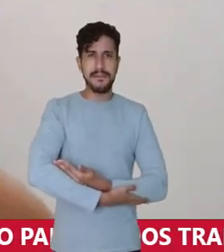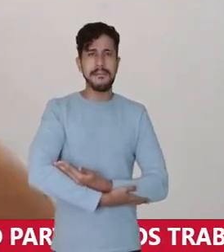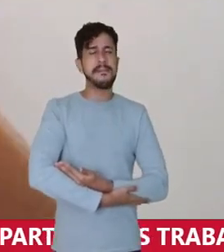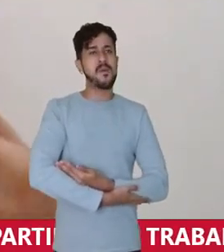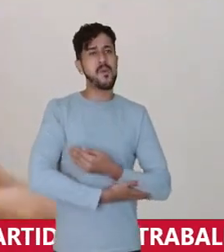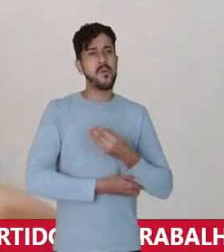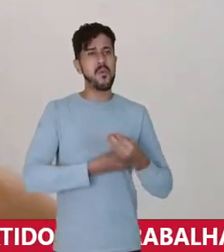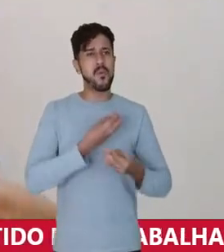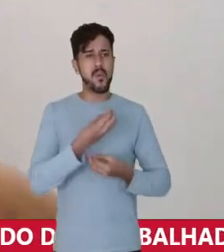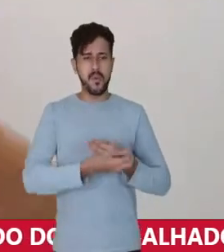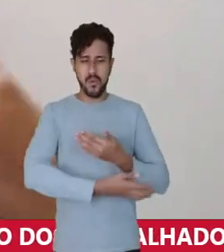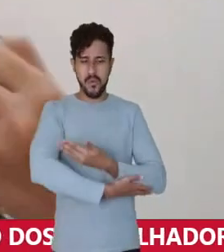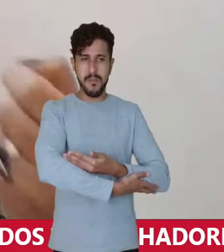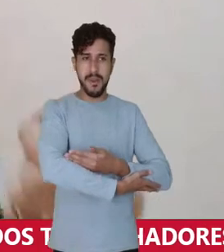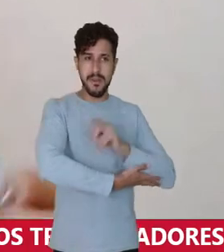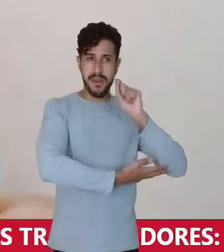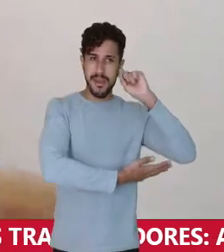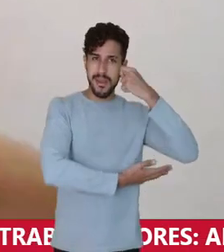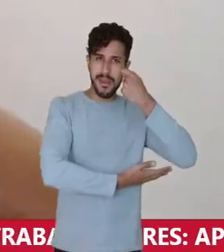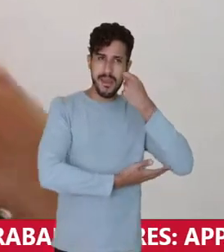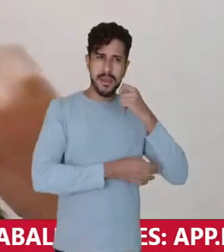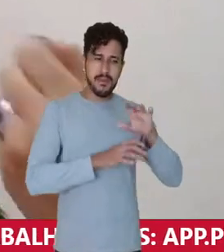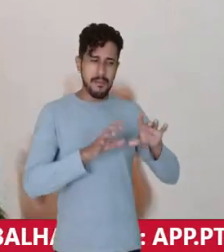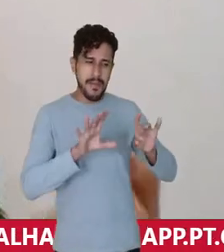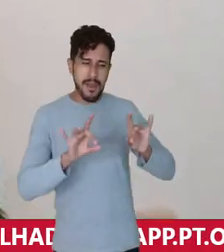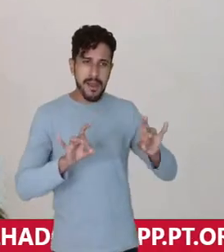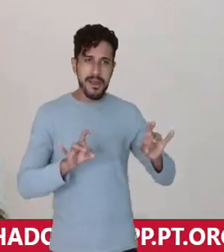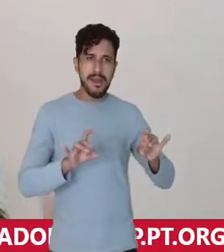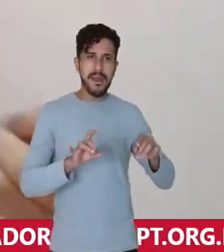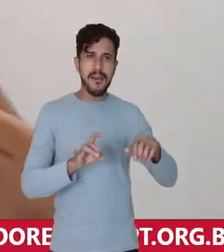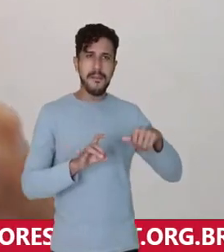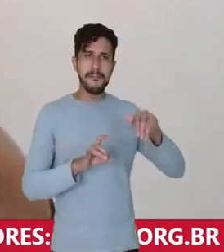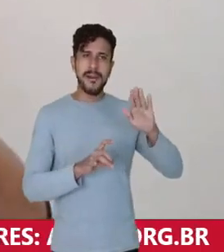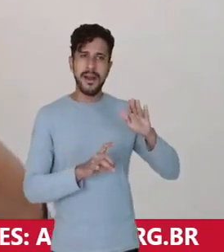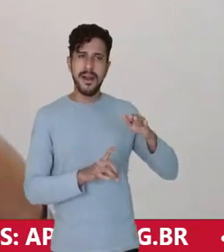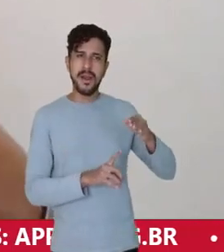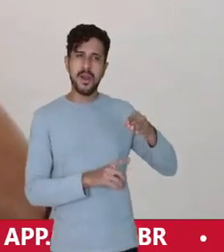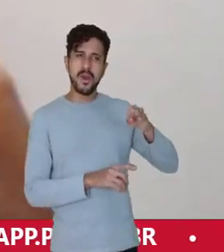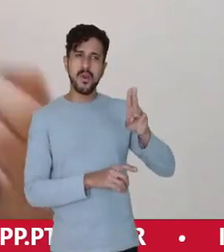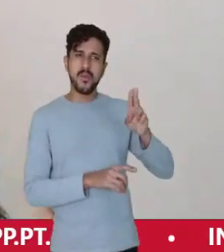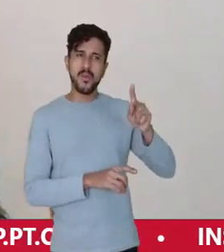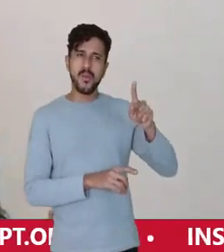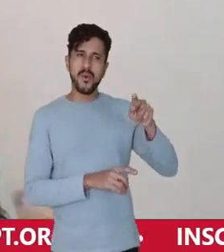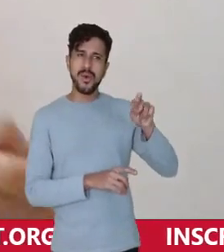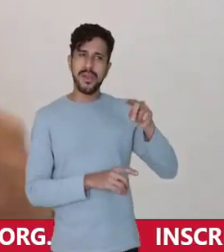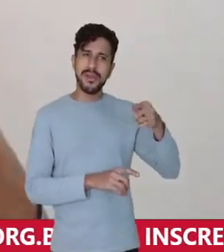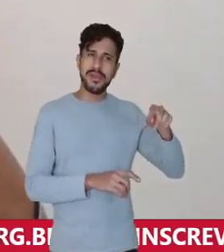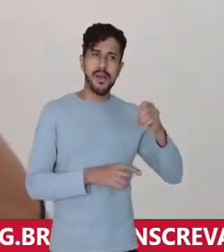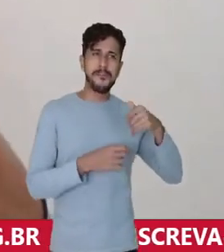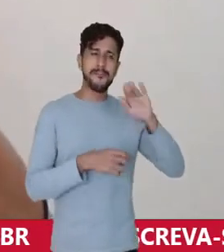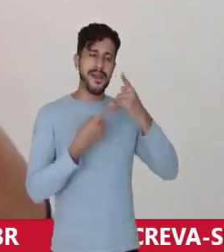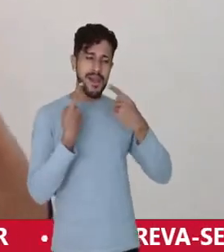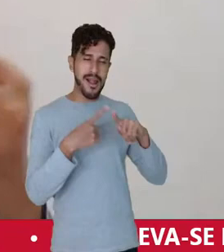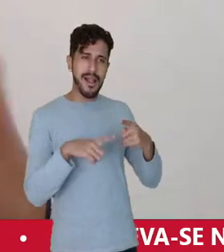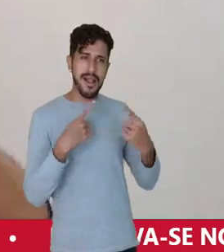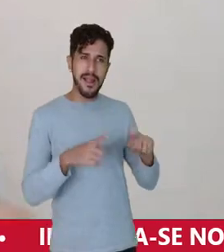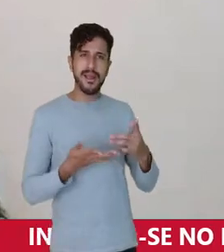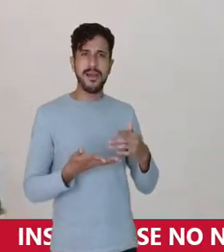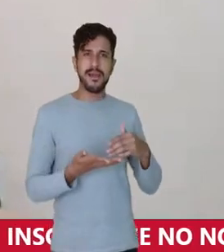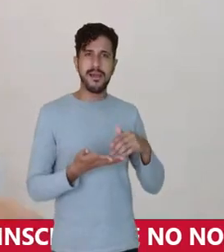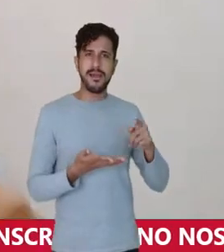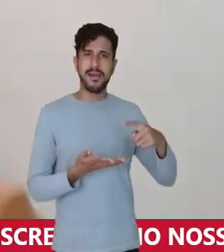E como os bebês negros são menos tocados, são mais punidos, né? São mais criticados,